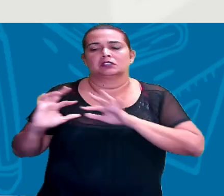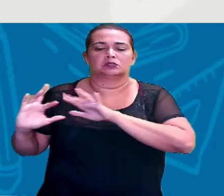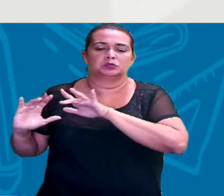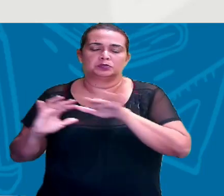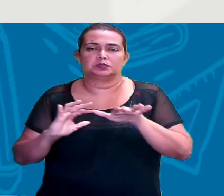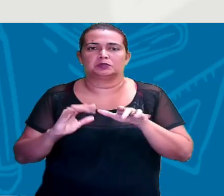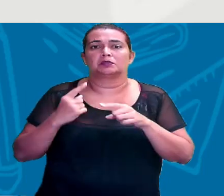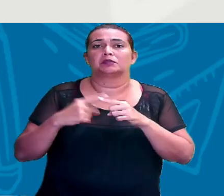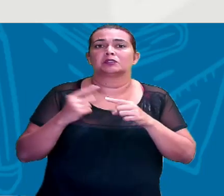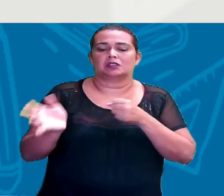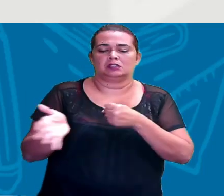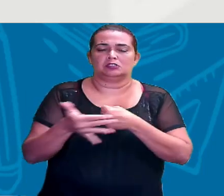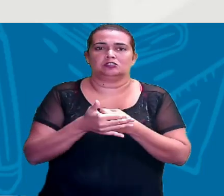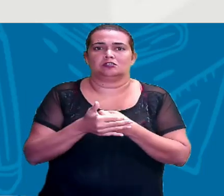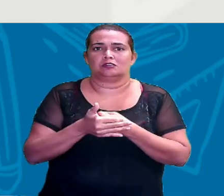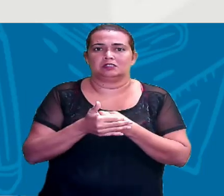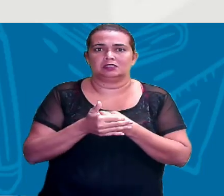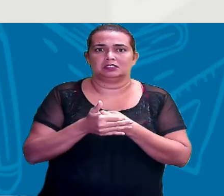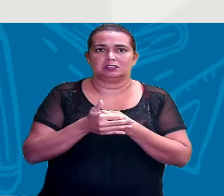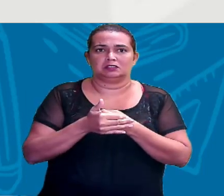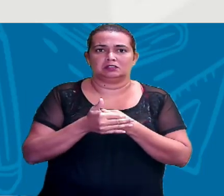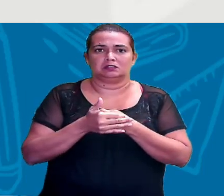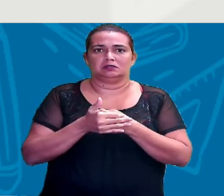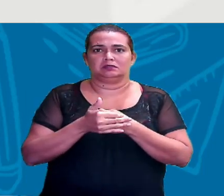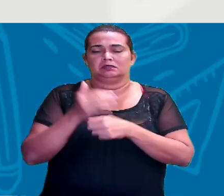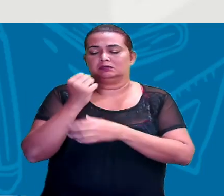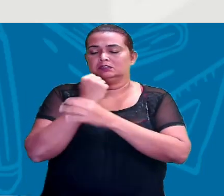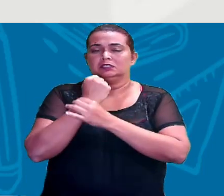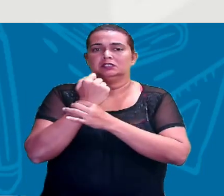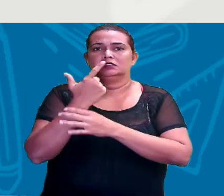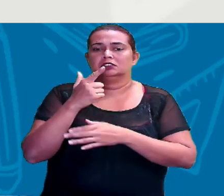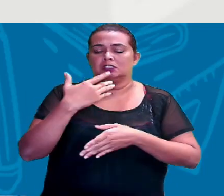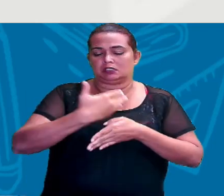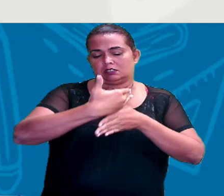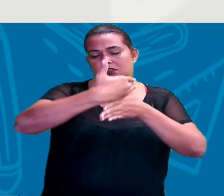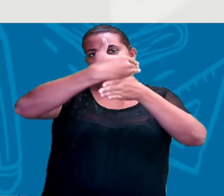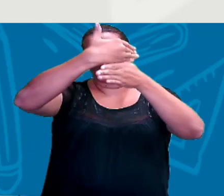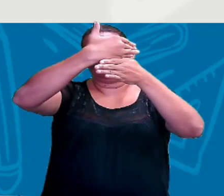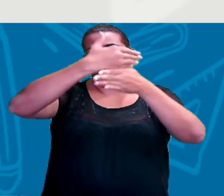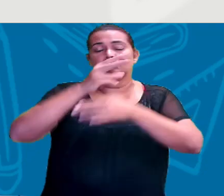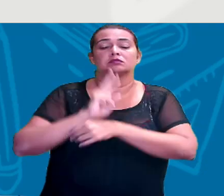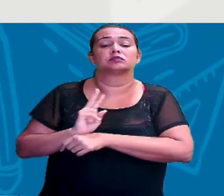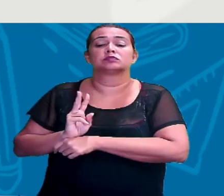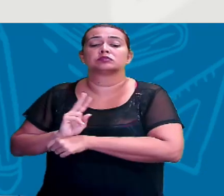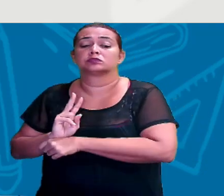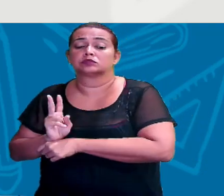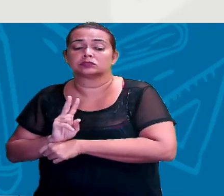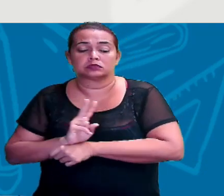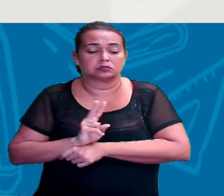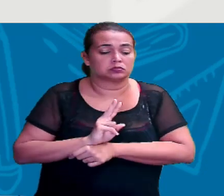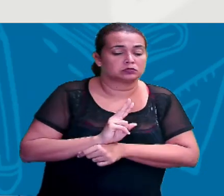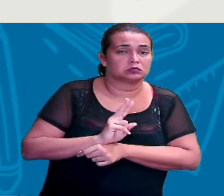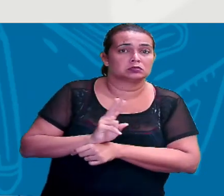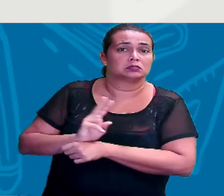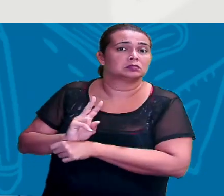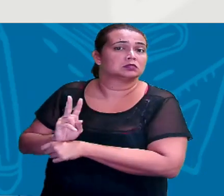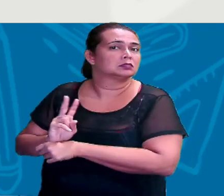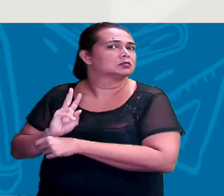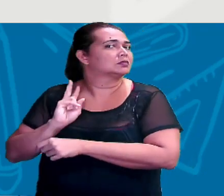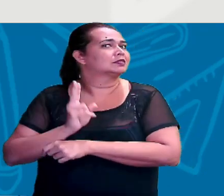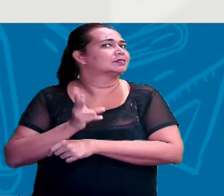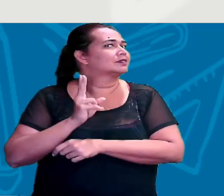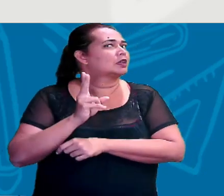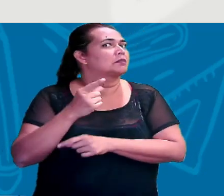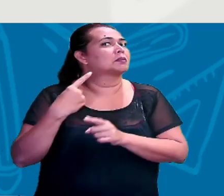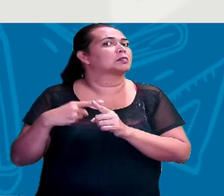norte-americano, né, como a construção desse muro, né, e aqui que é vigiado constantemente por conta do grande fluxo